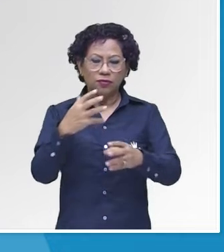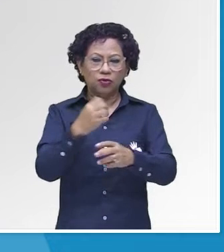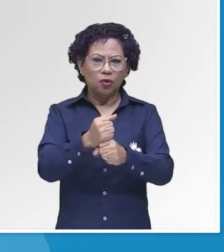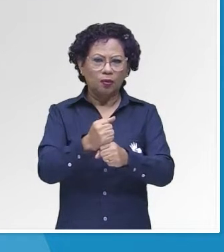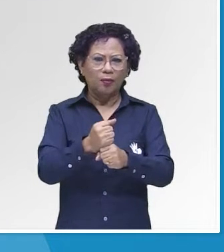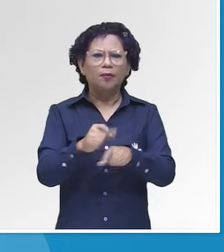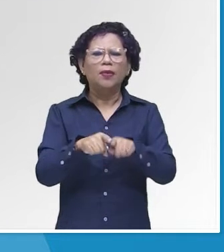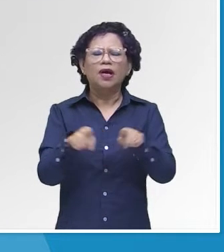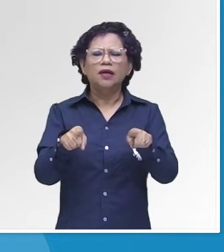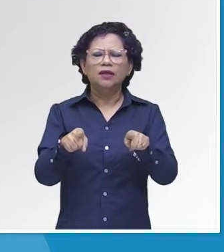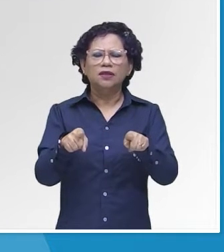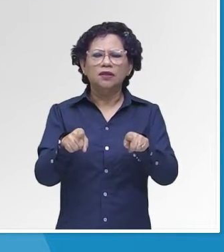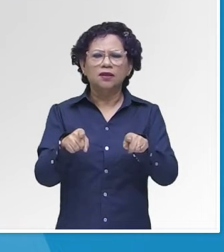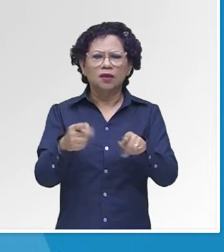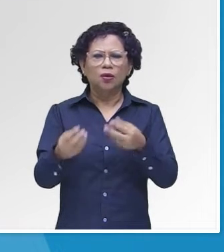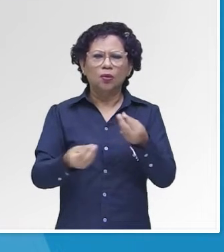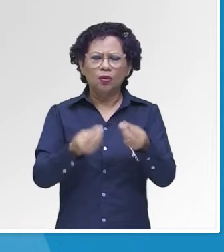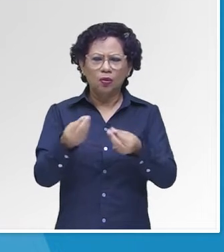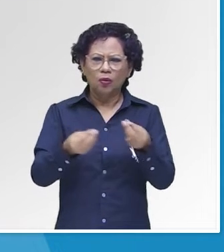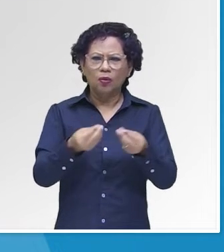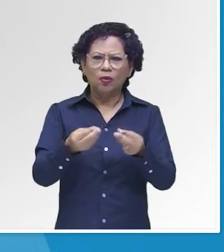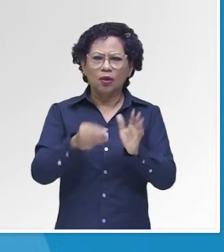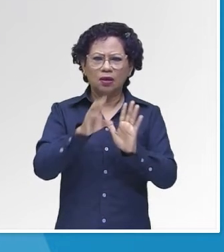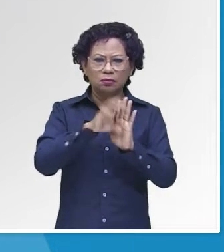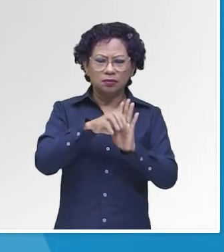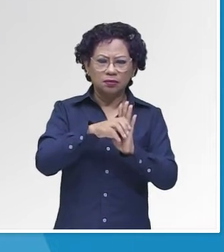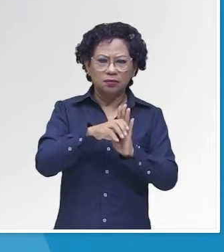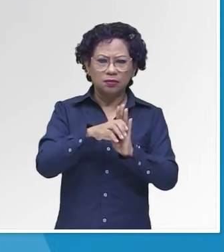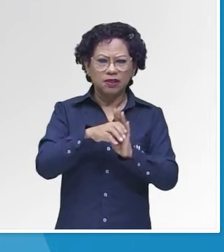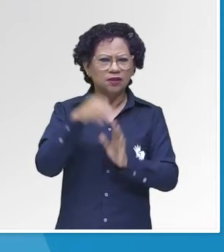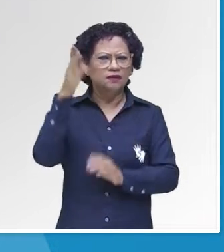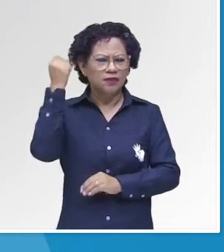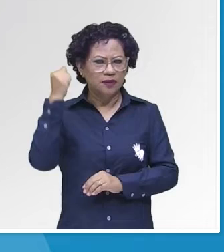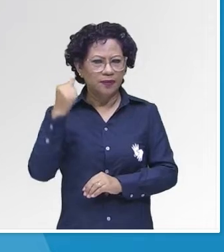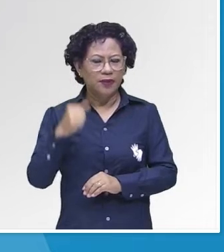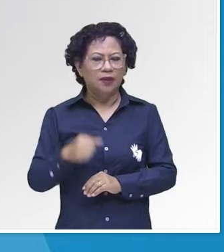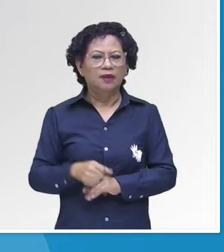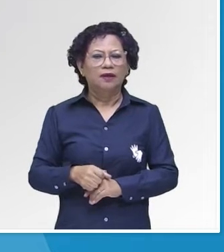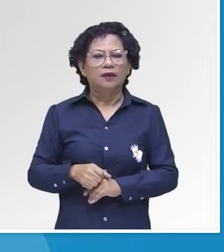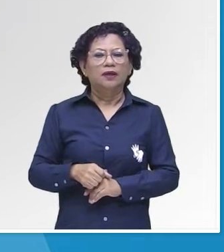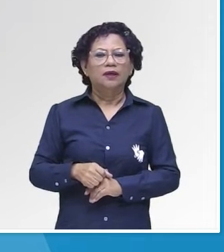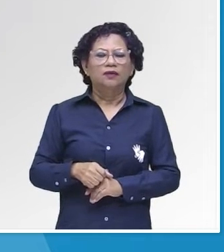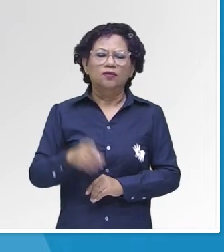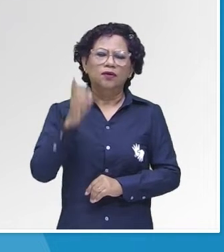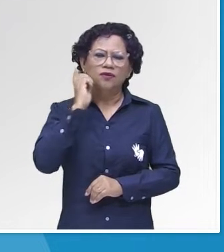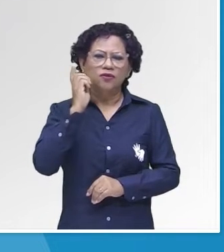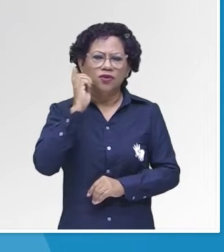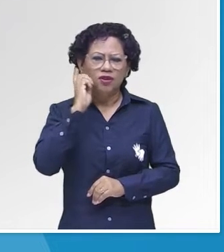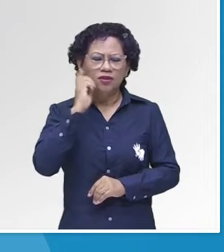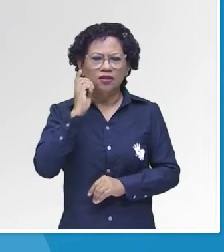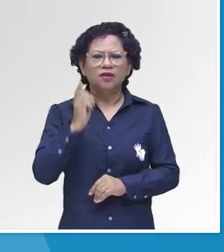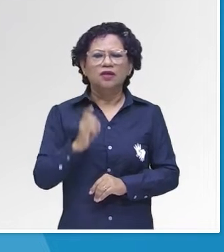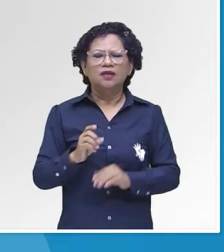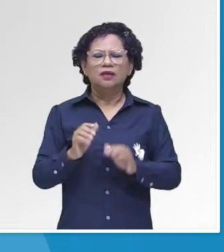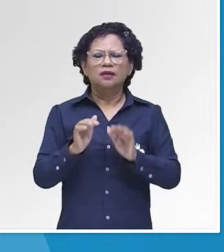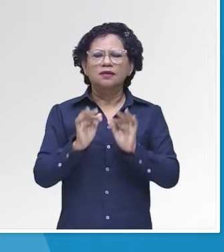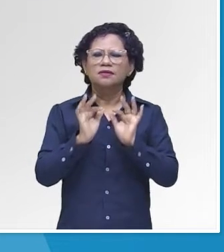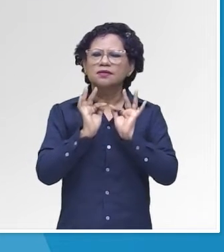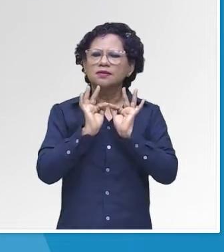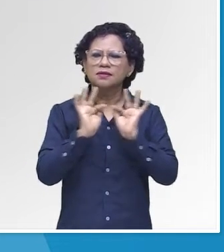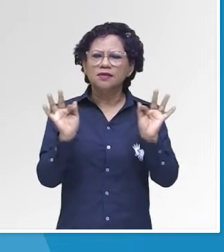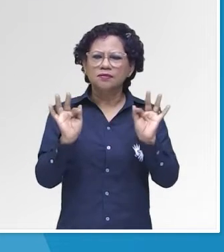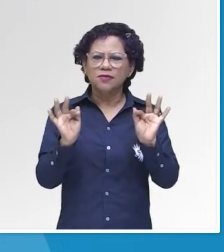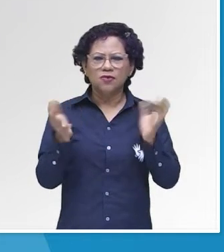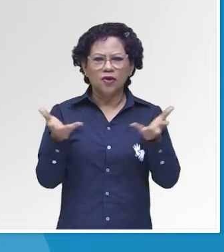esse conceito de média aritmética simples? Em situações do nosso cotidiano. Então, trouxe para vocês, para que a gente perceba juntos, vamos prestar